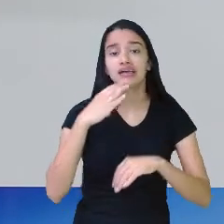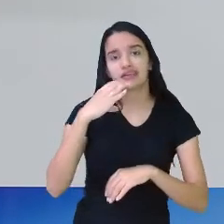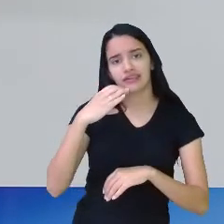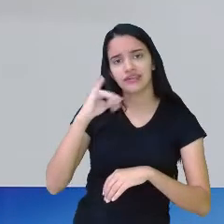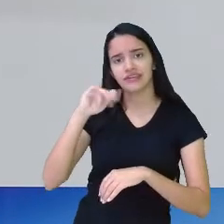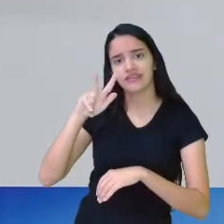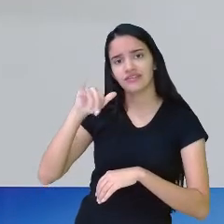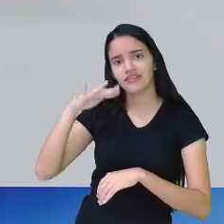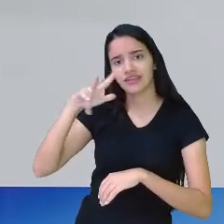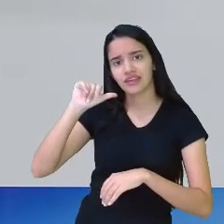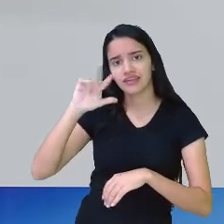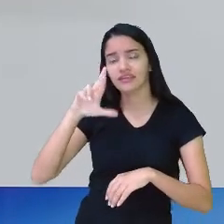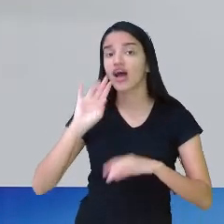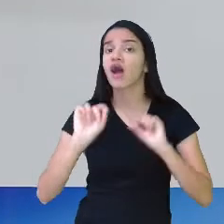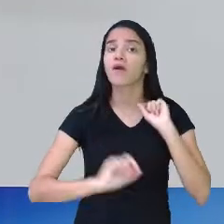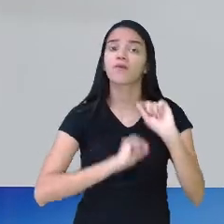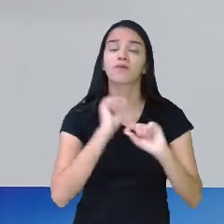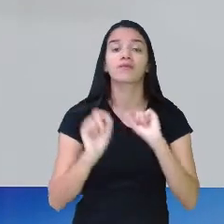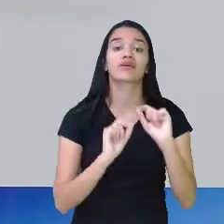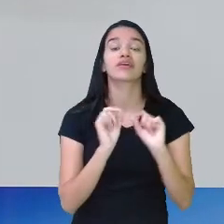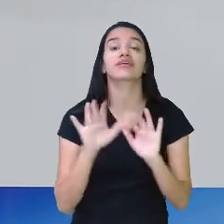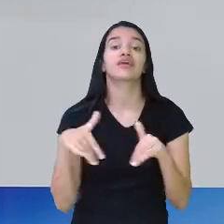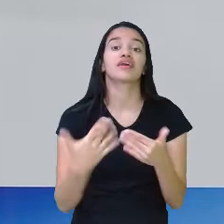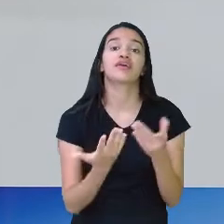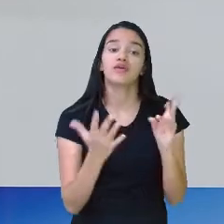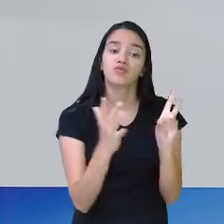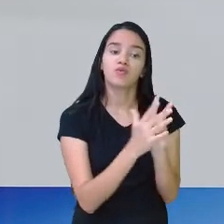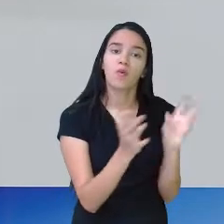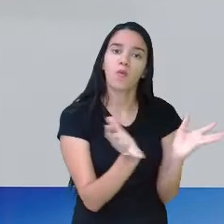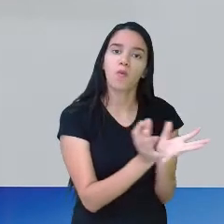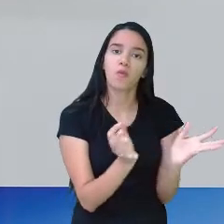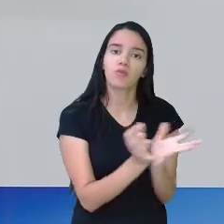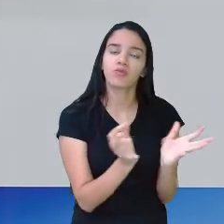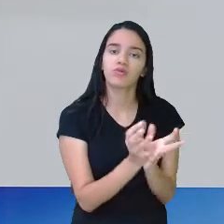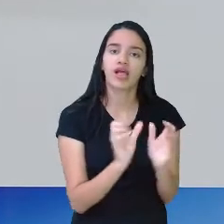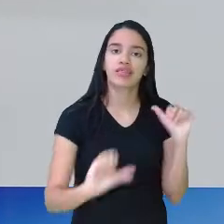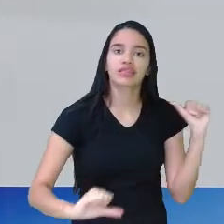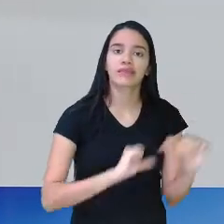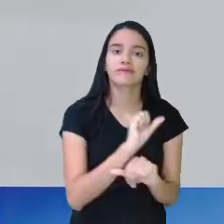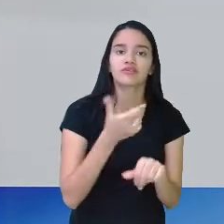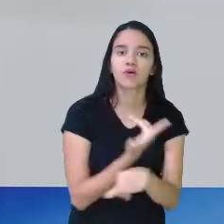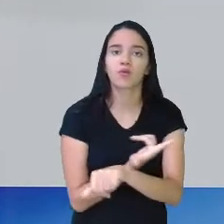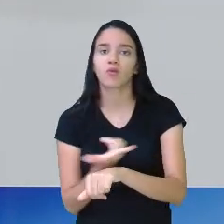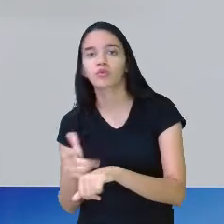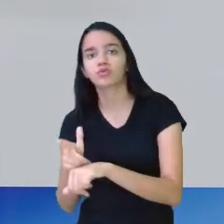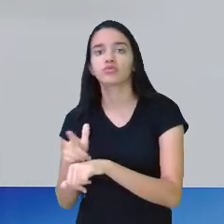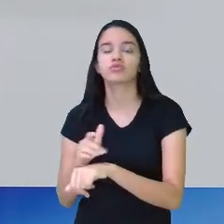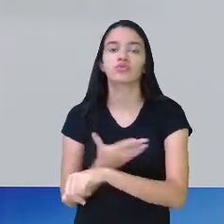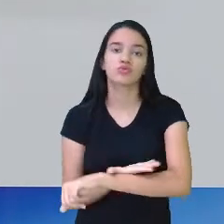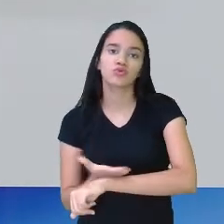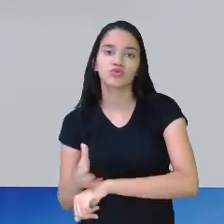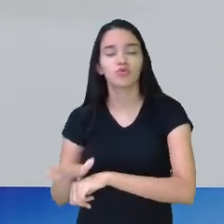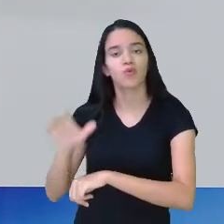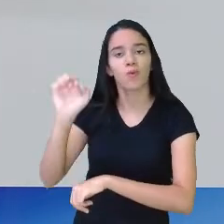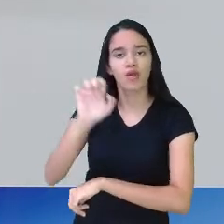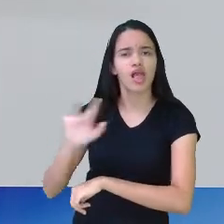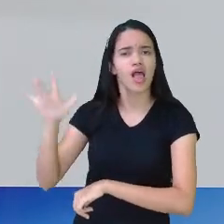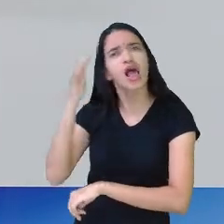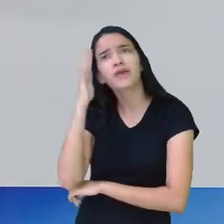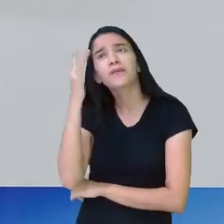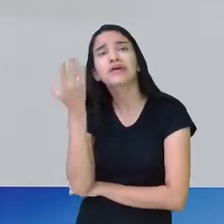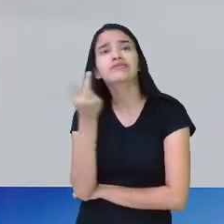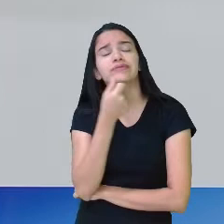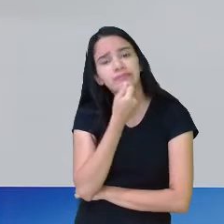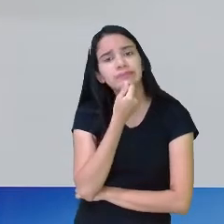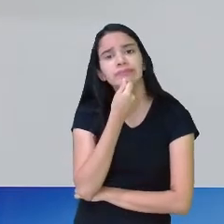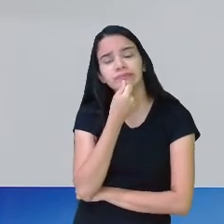que eu estou colocando aqui em aspas? É pegar essas pessoas e tentar transformar com os costumes europeus. Imagina só,